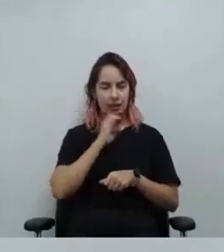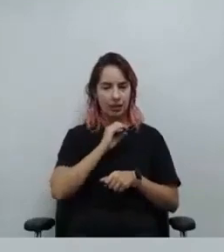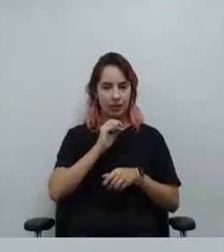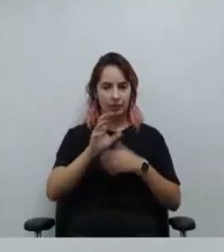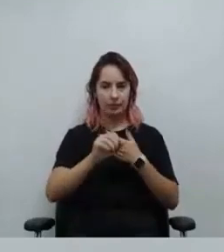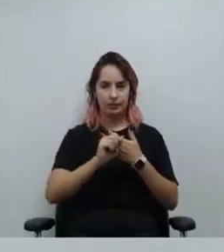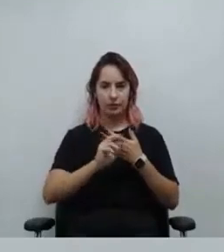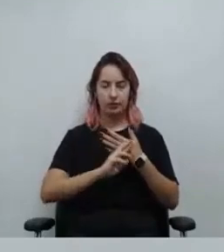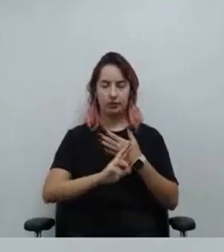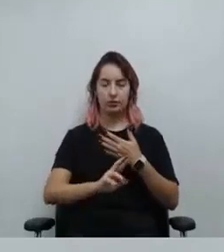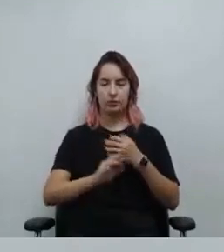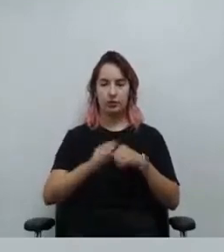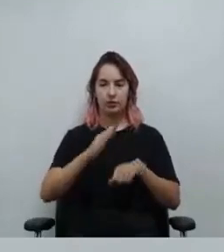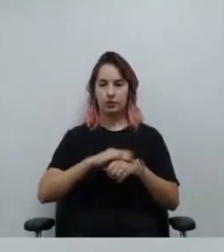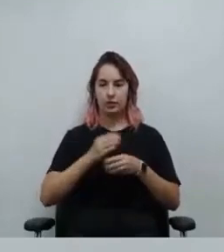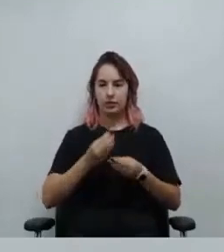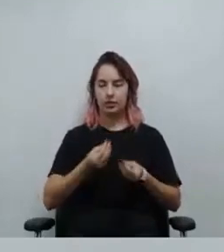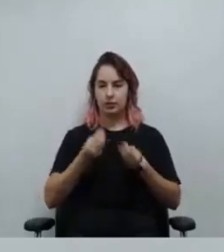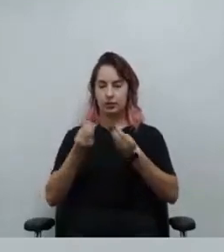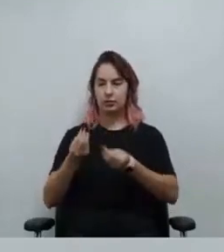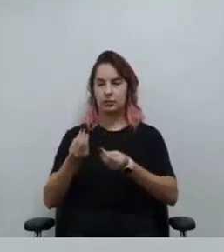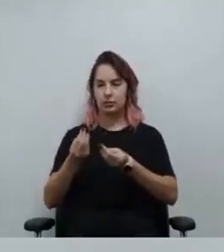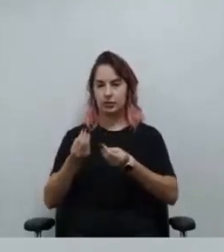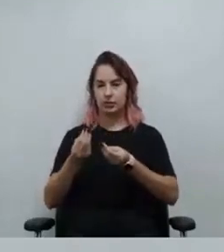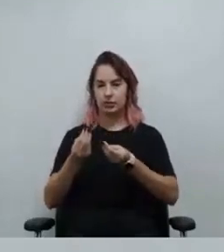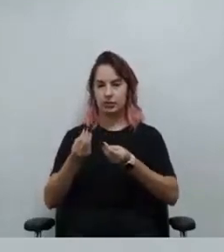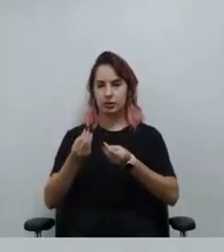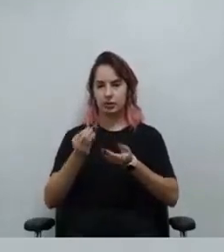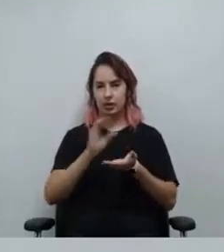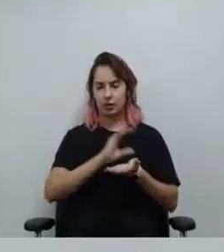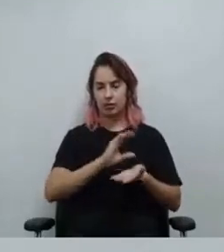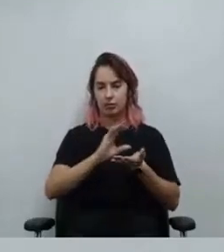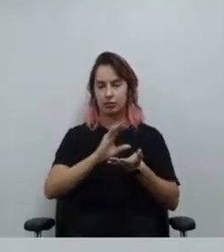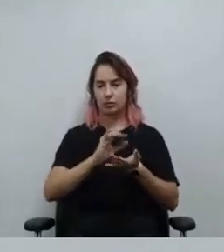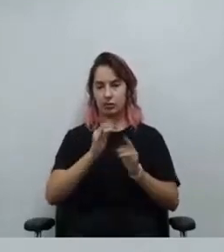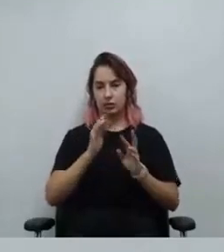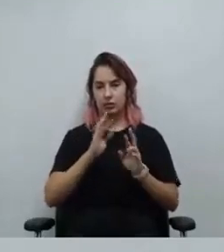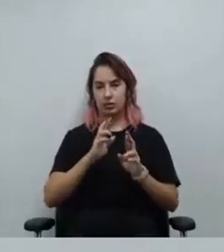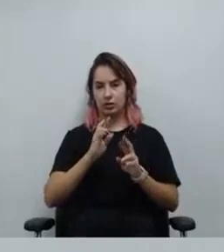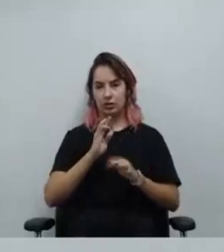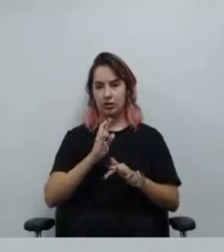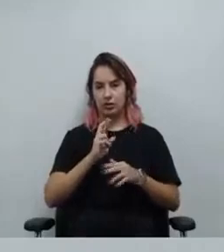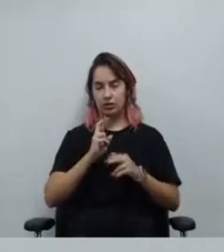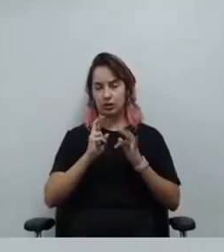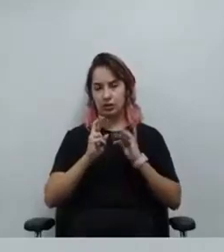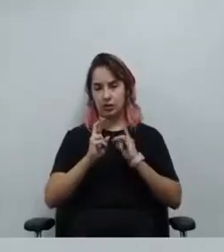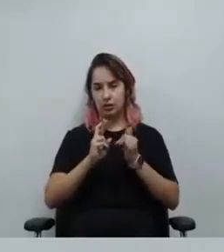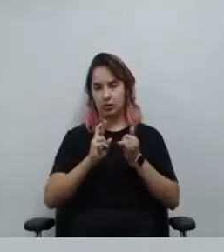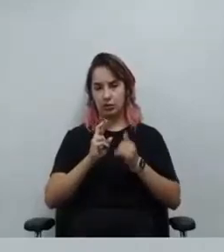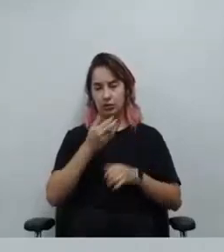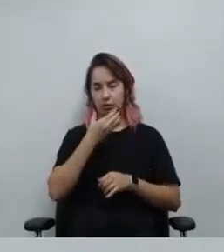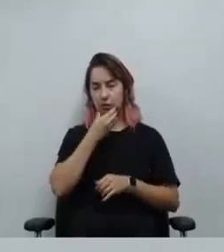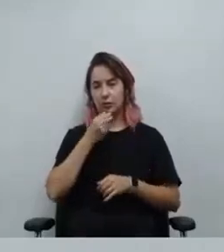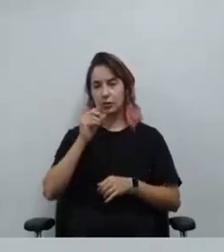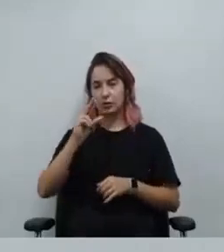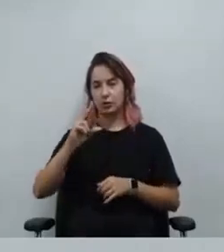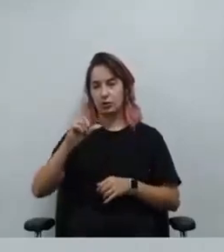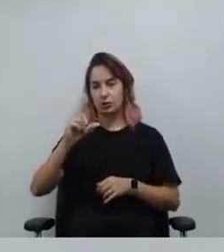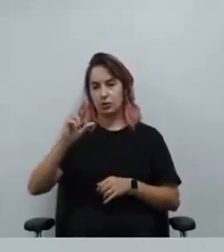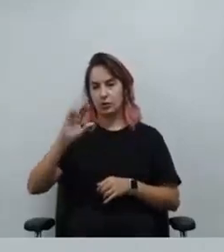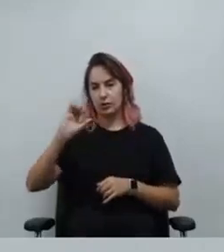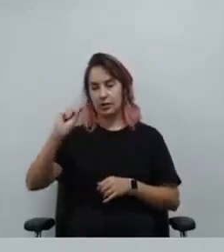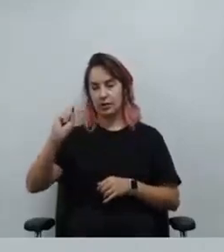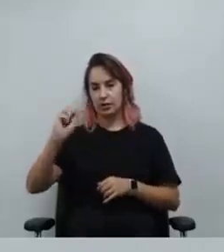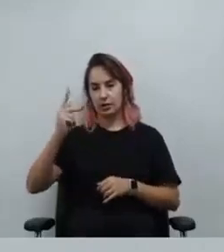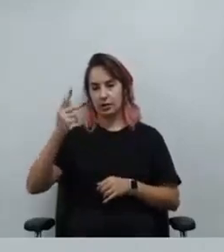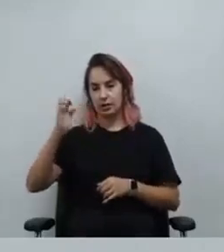ouvidoria fez uma contribuição aqui ao conselheiro relator, né, o defensor público Luiz Felipe Fagundes, uma contribuição que